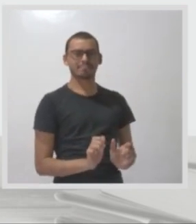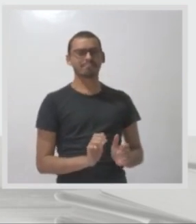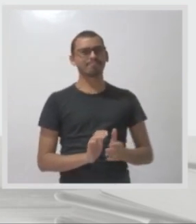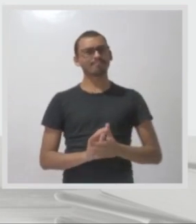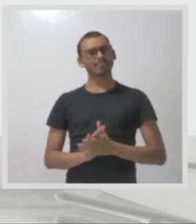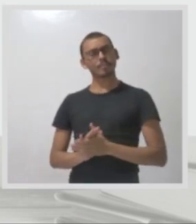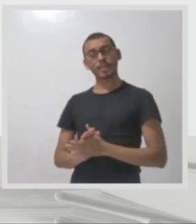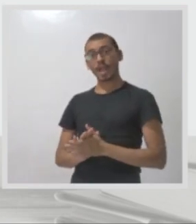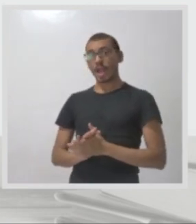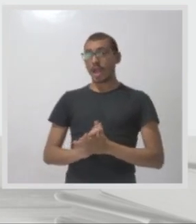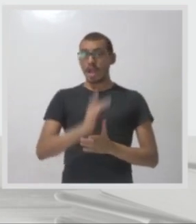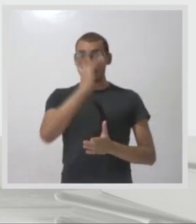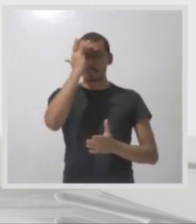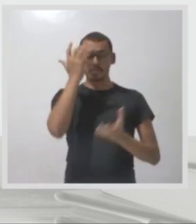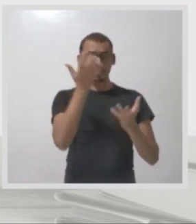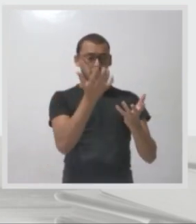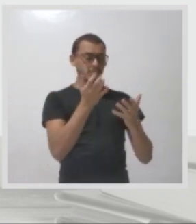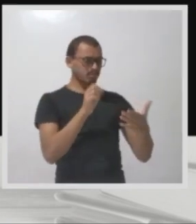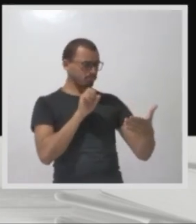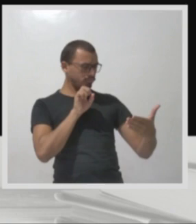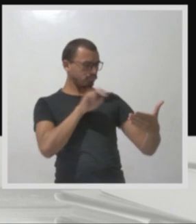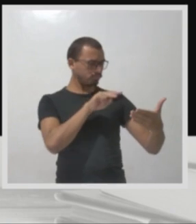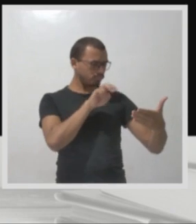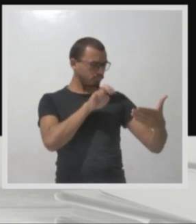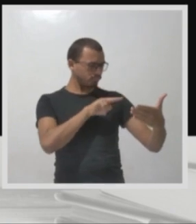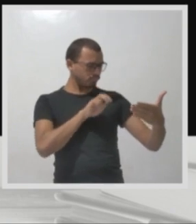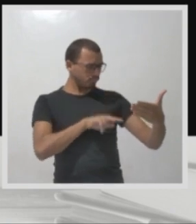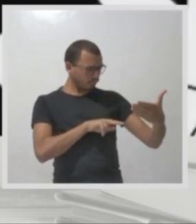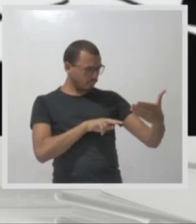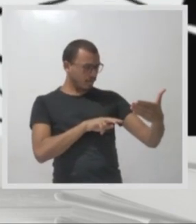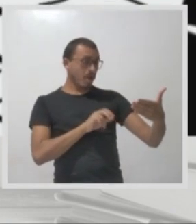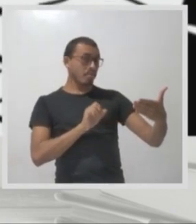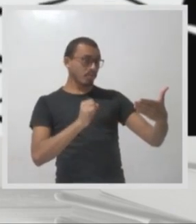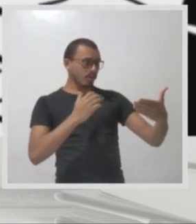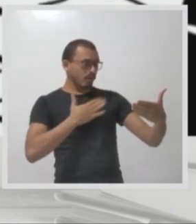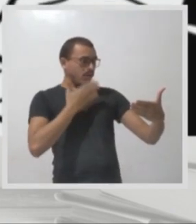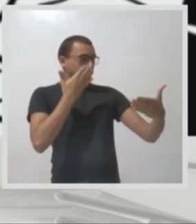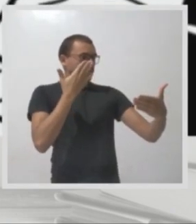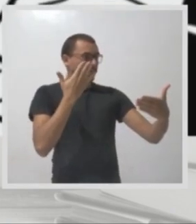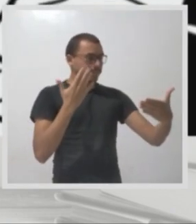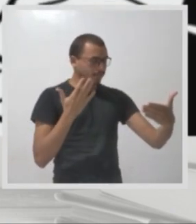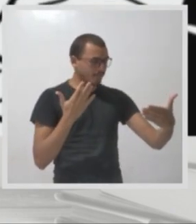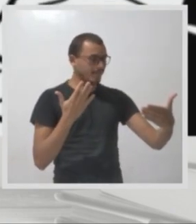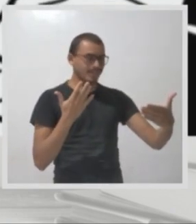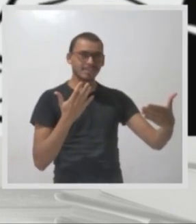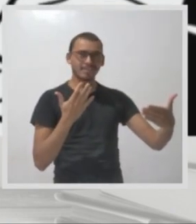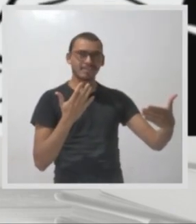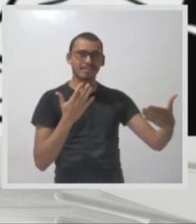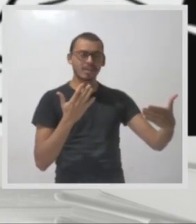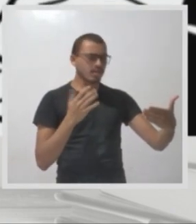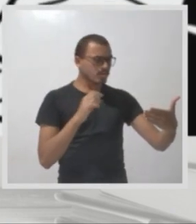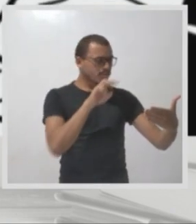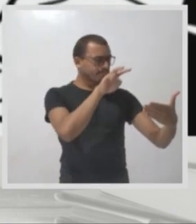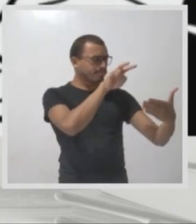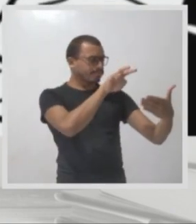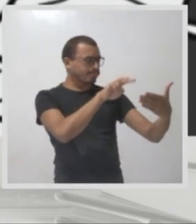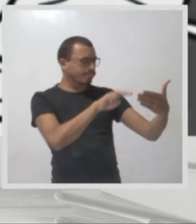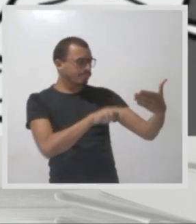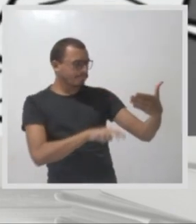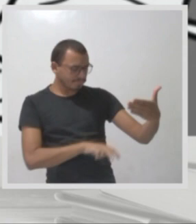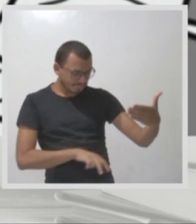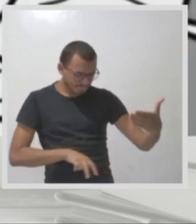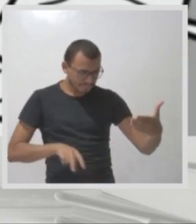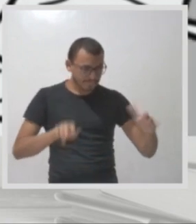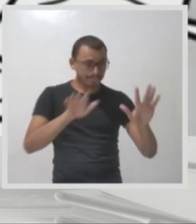Quem quiser parar para ver, pode até se surpreender Vai ler nas folhas do